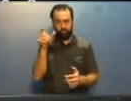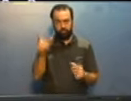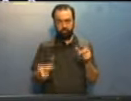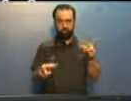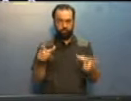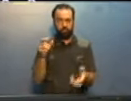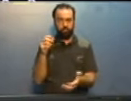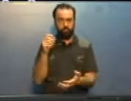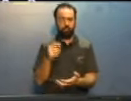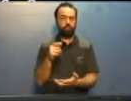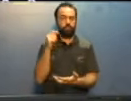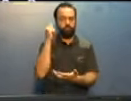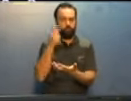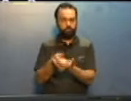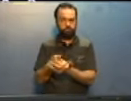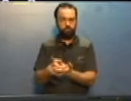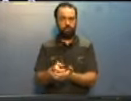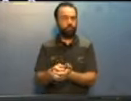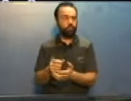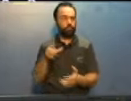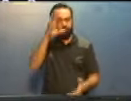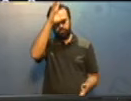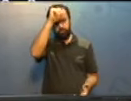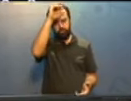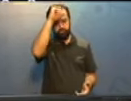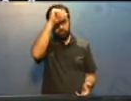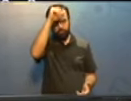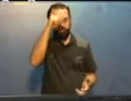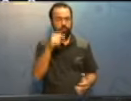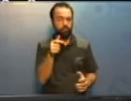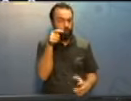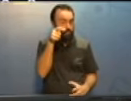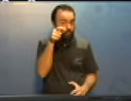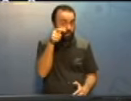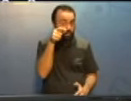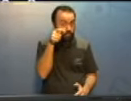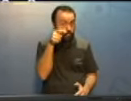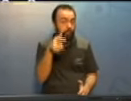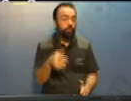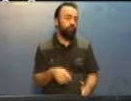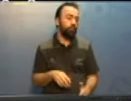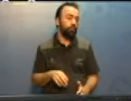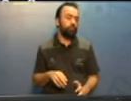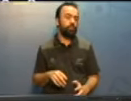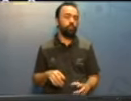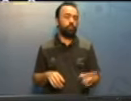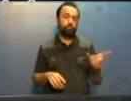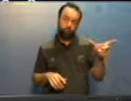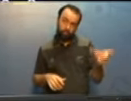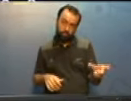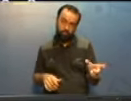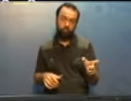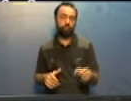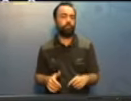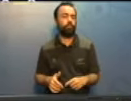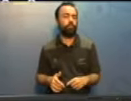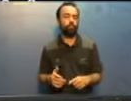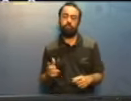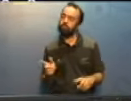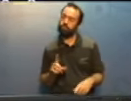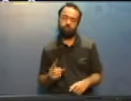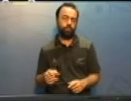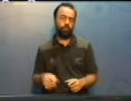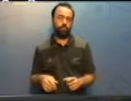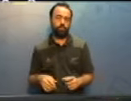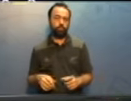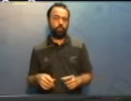Algumas pessoas acreditam ser mais visuais. Então a pessoa ela observa e ela aprende apenas observando. Existem outras pessoas que